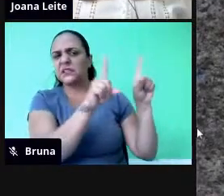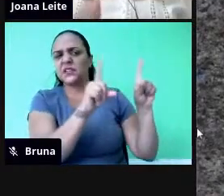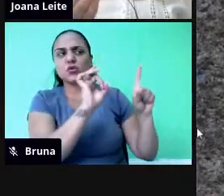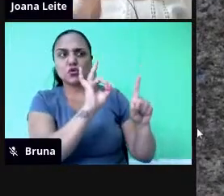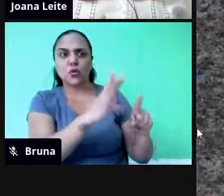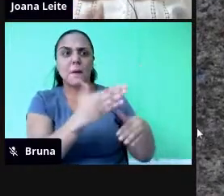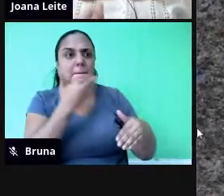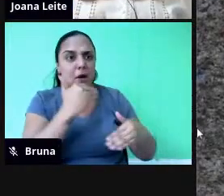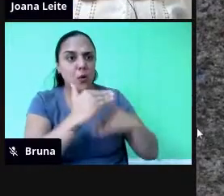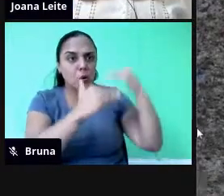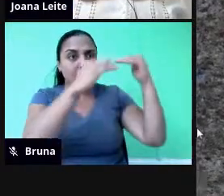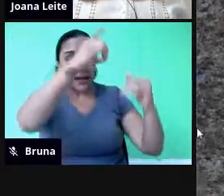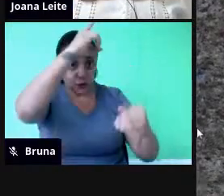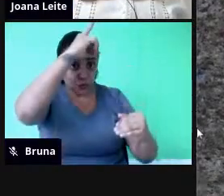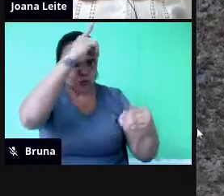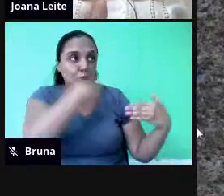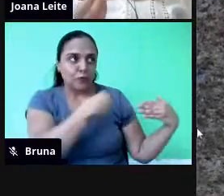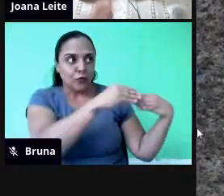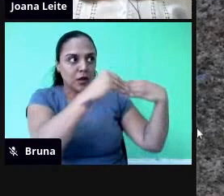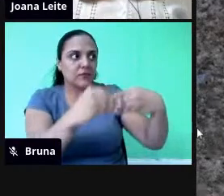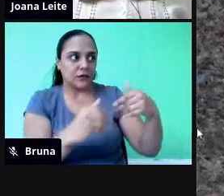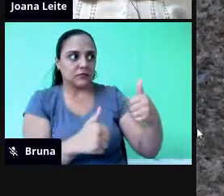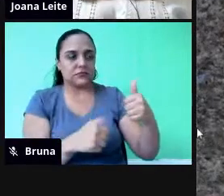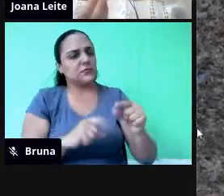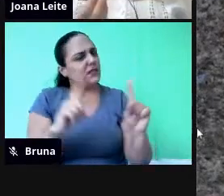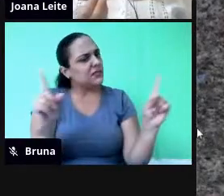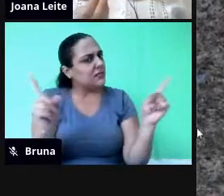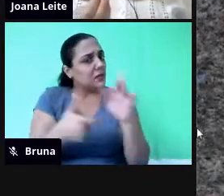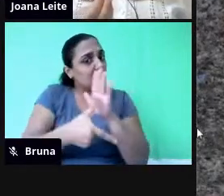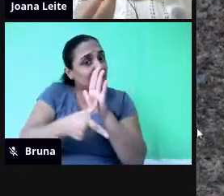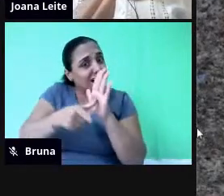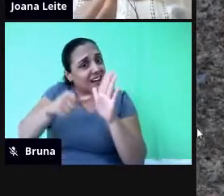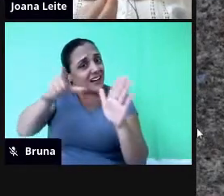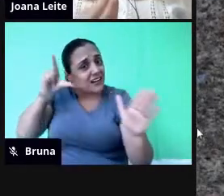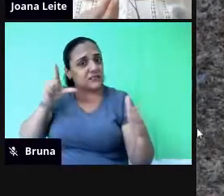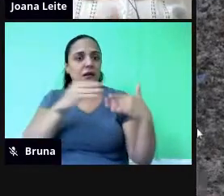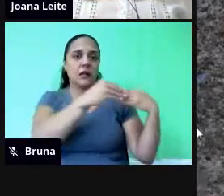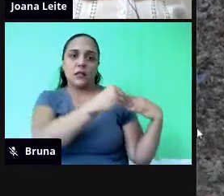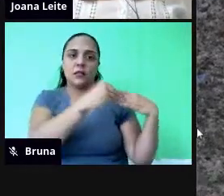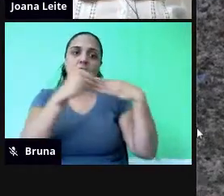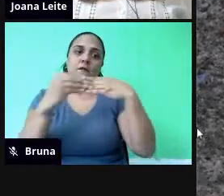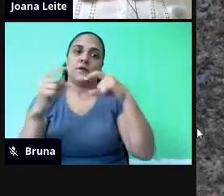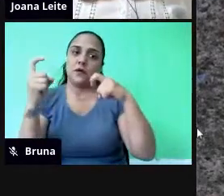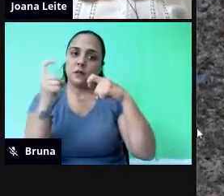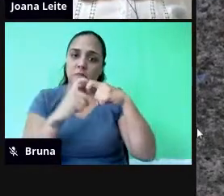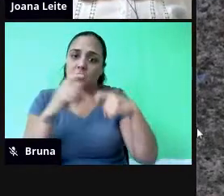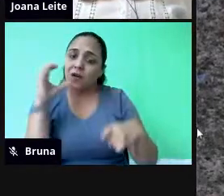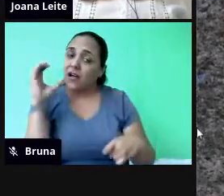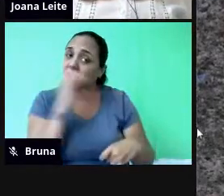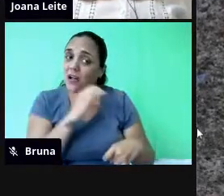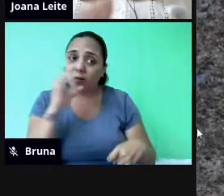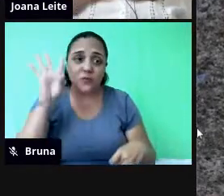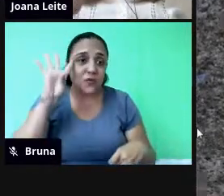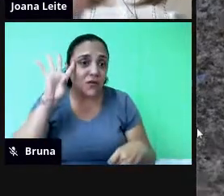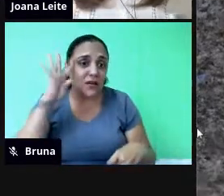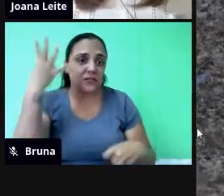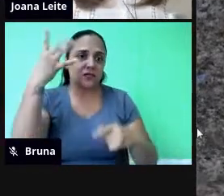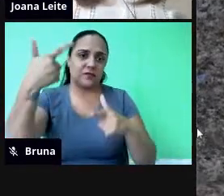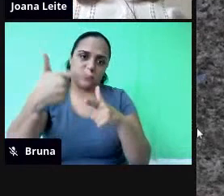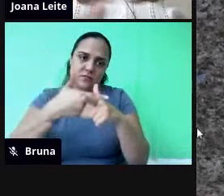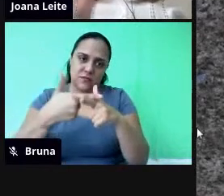gente precisa atender essas crianças o quanto antes, identificar as questões relacionadas com o autismo